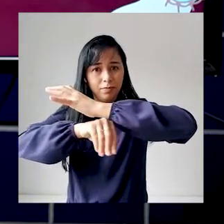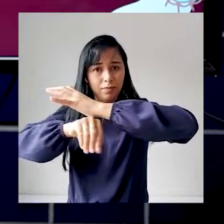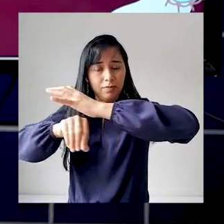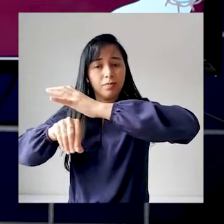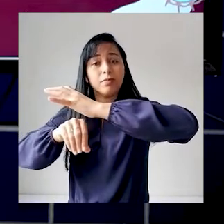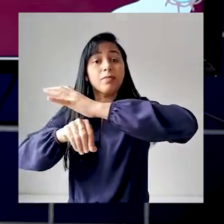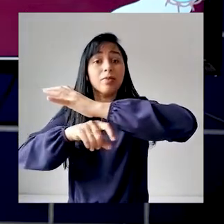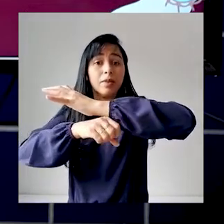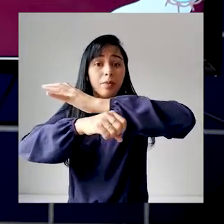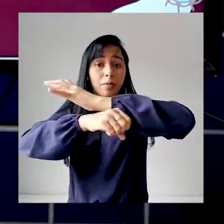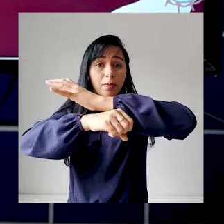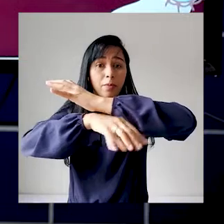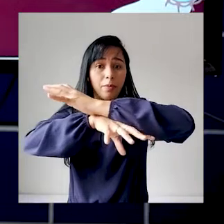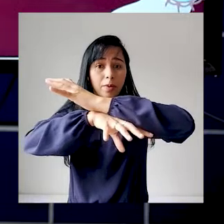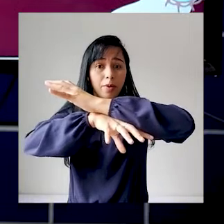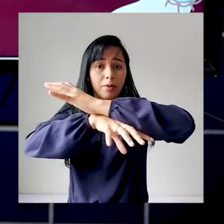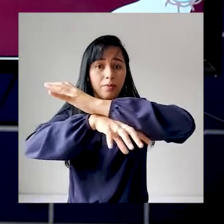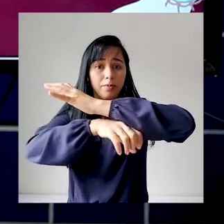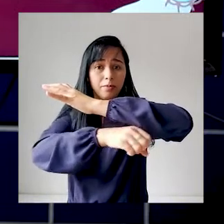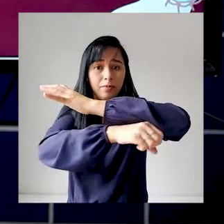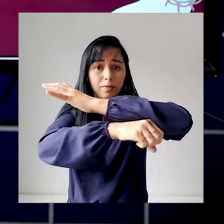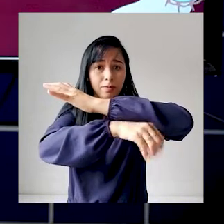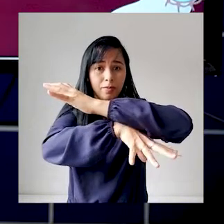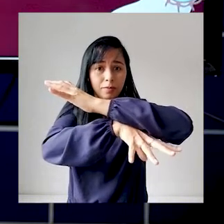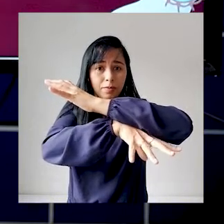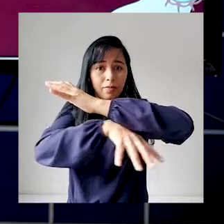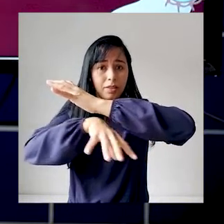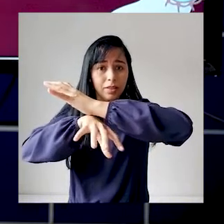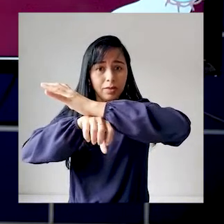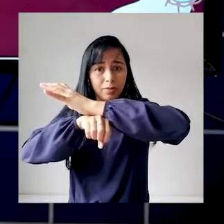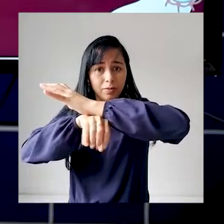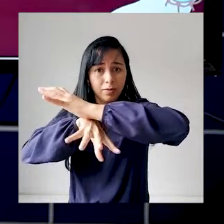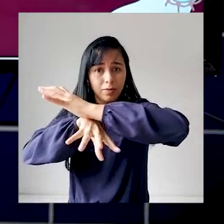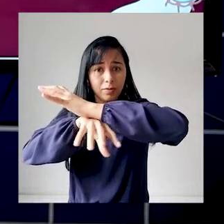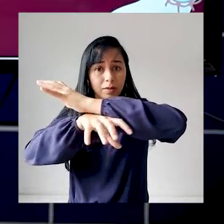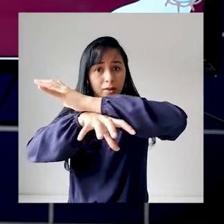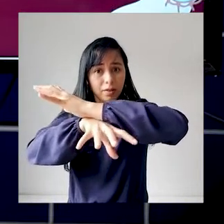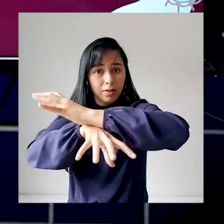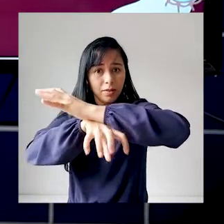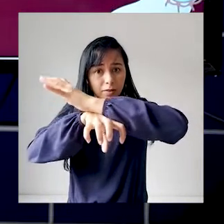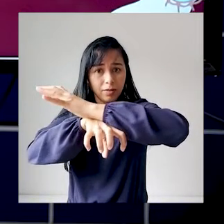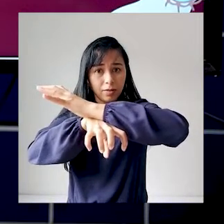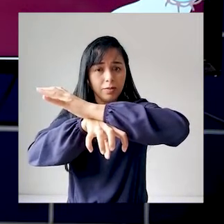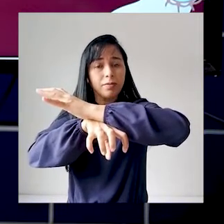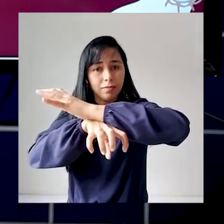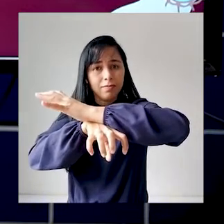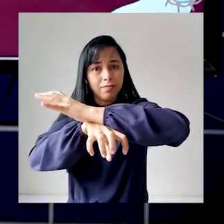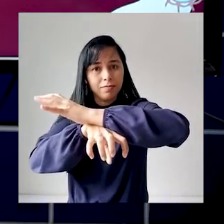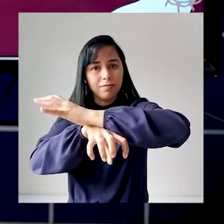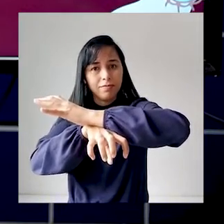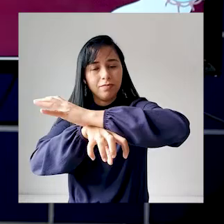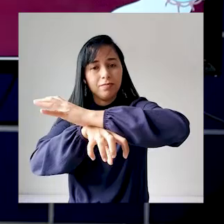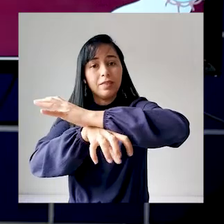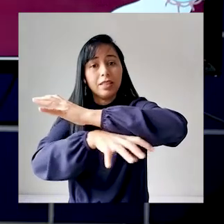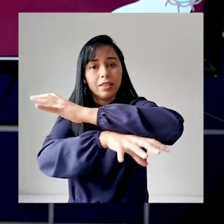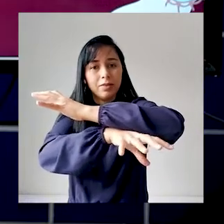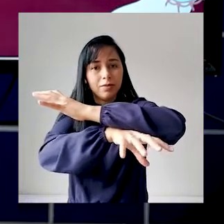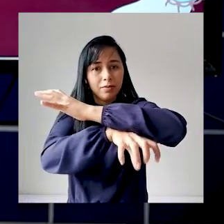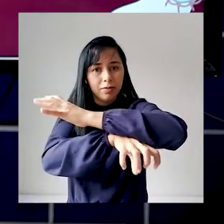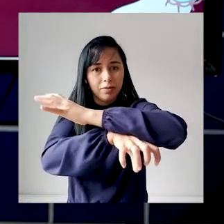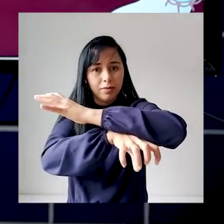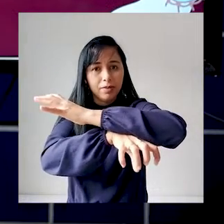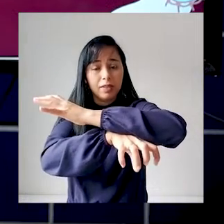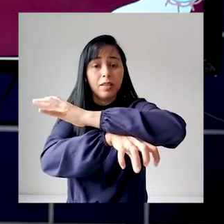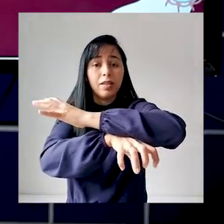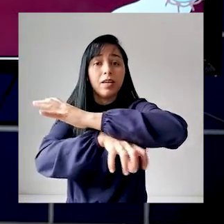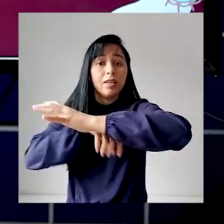na terra, aonde o caule toca, nasce uma outra raizinha. E se